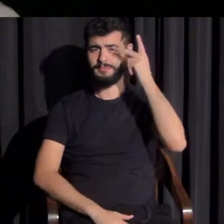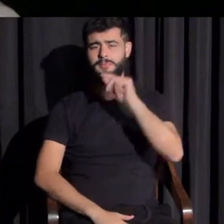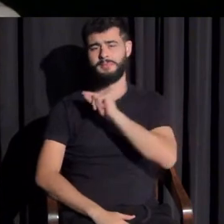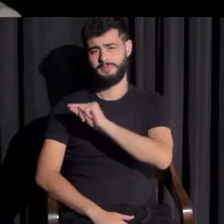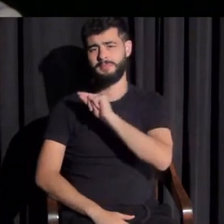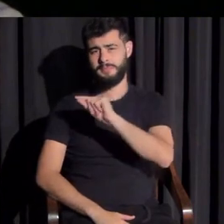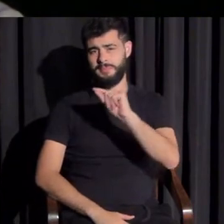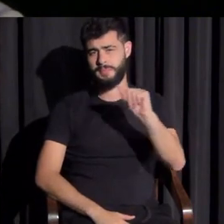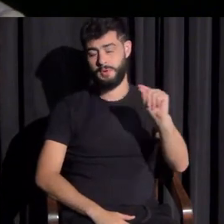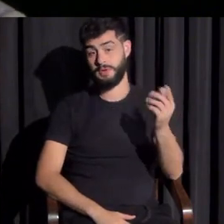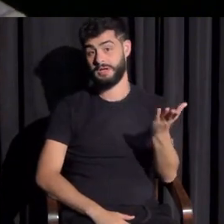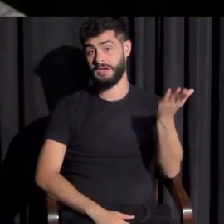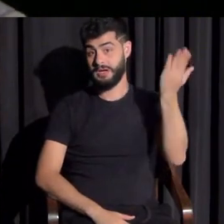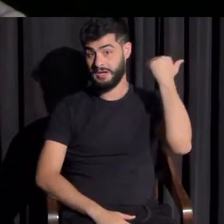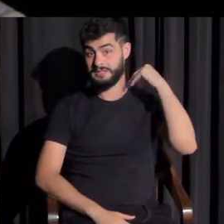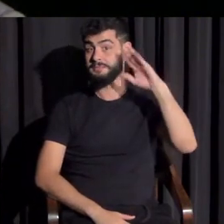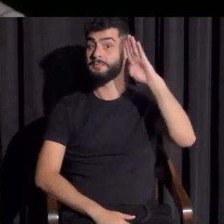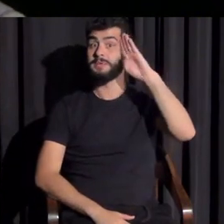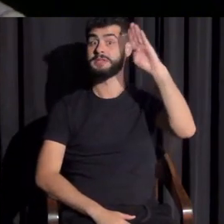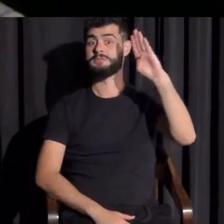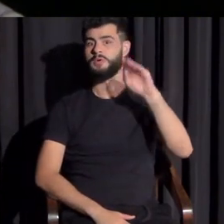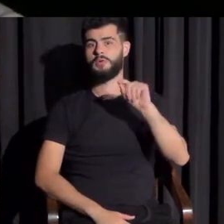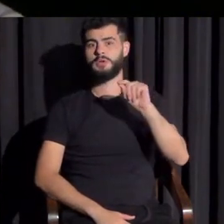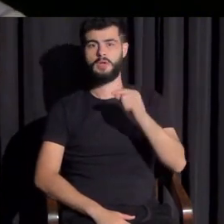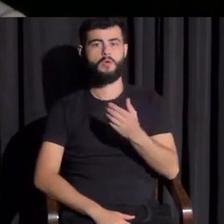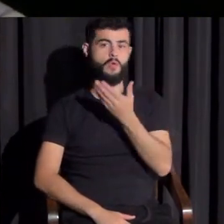maioria, eram homens, né,